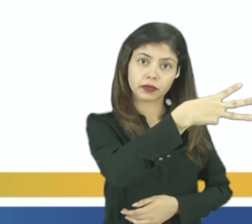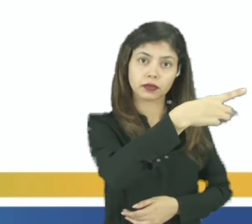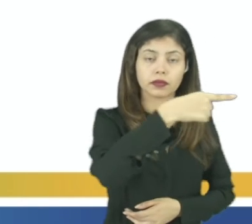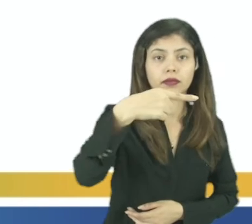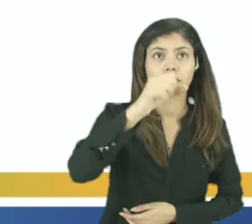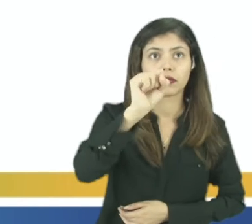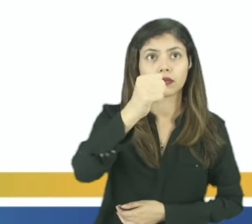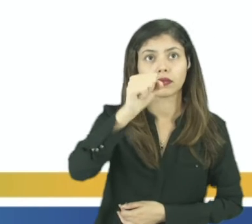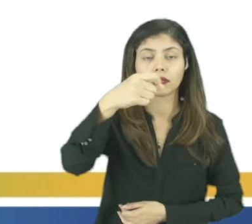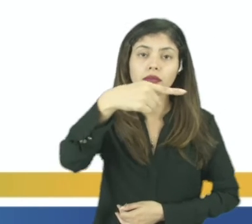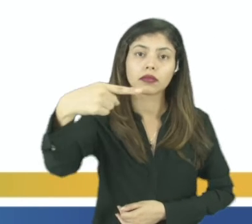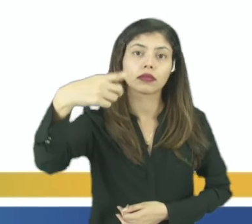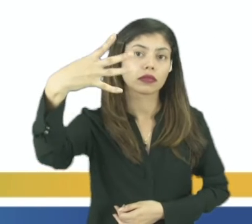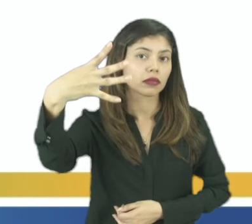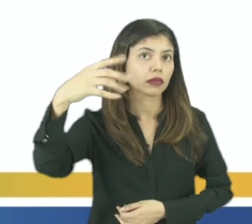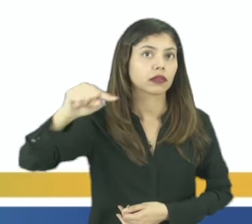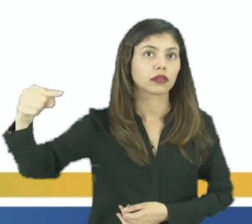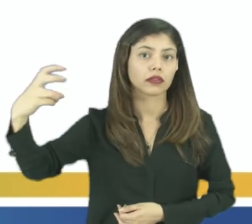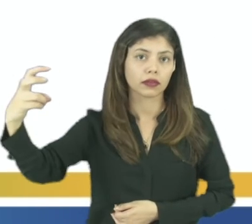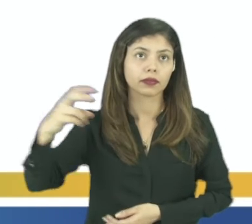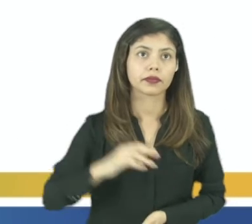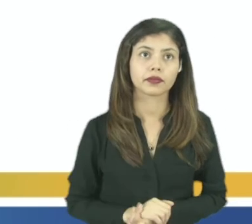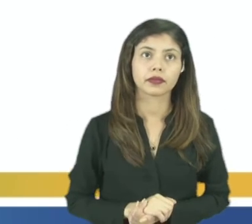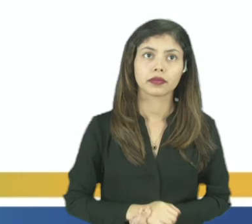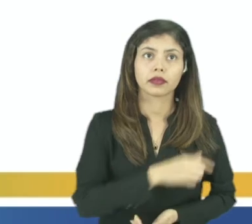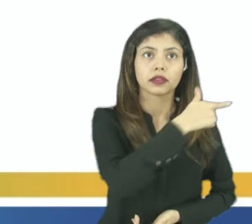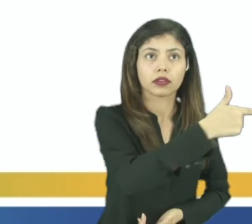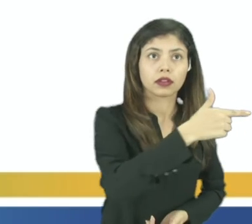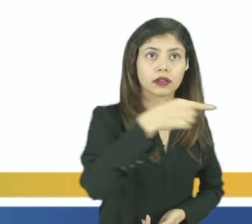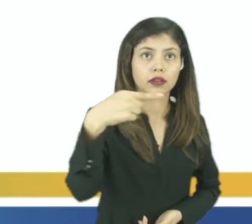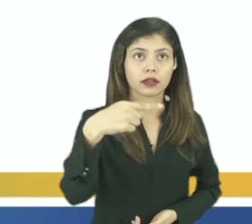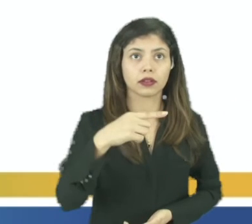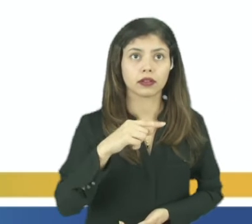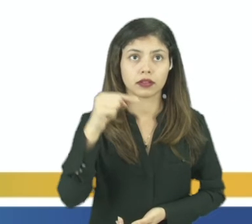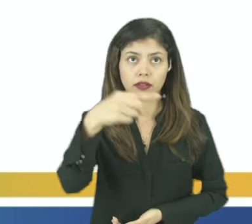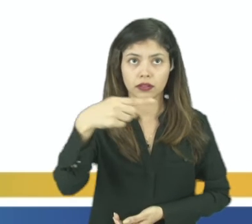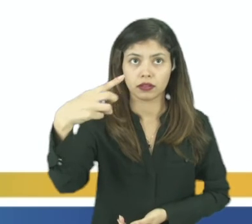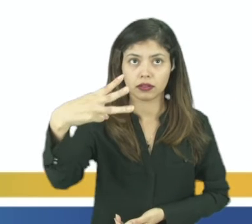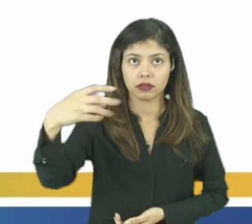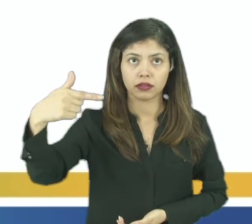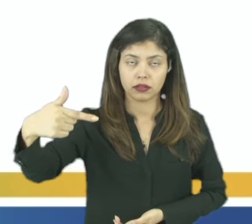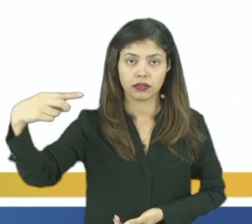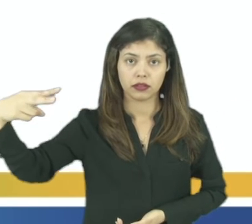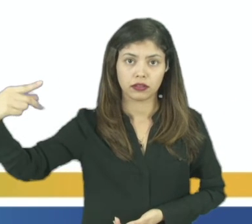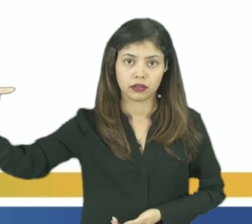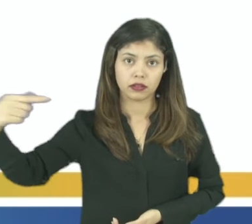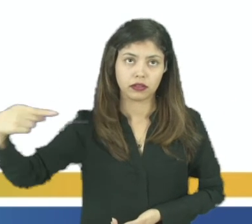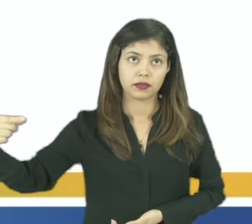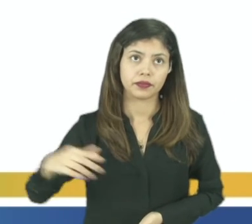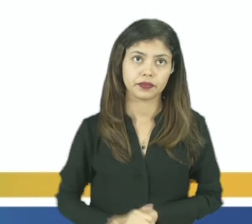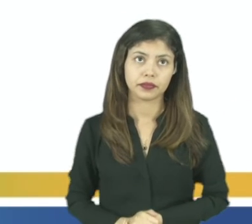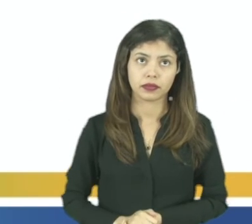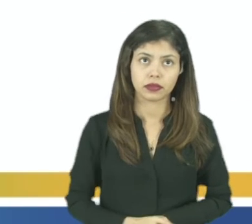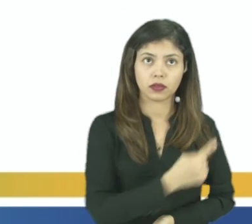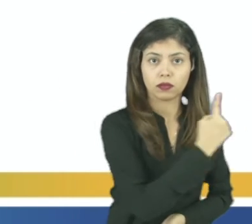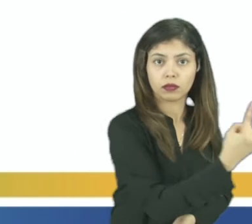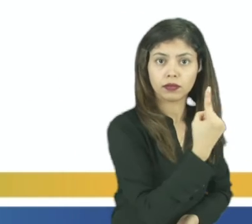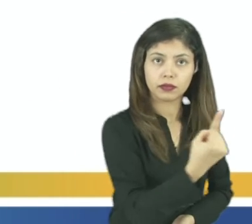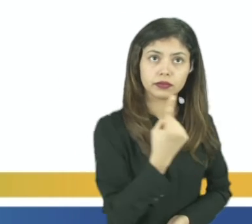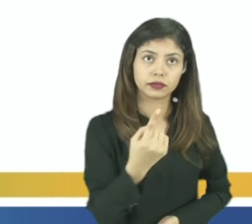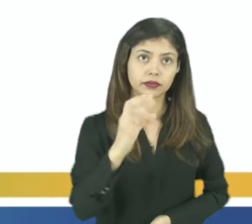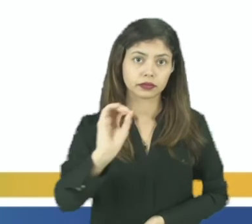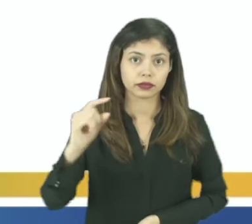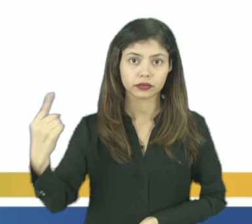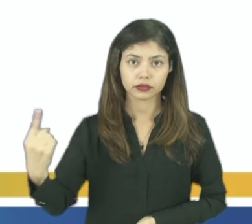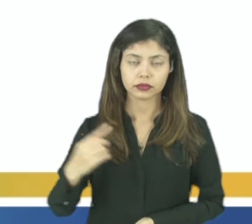o 3, menos 8, o menos 4, menos 5, 2, menos 3, menos 2 e menos 2. E na última